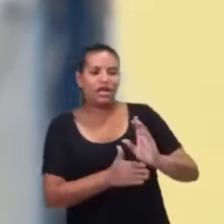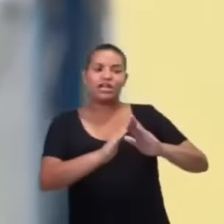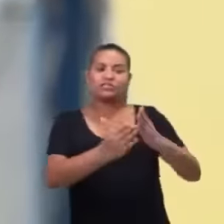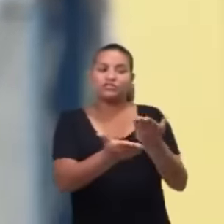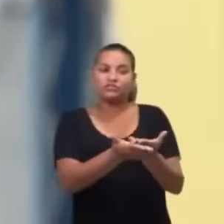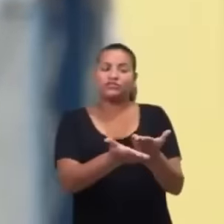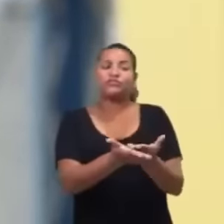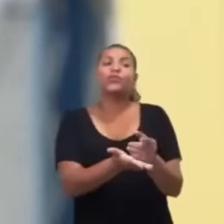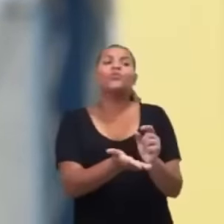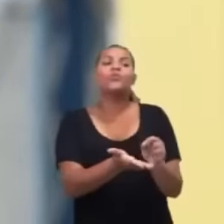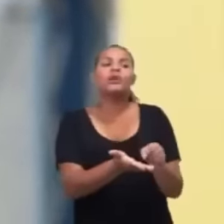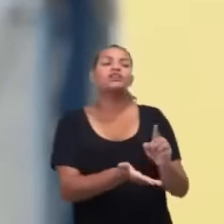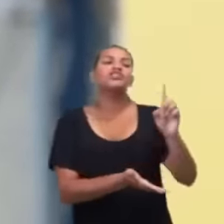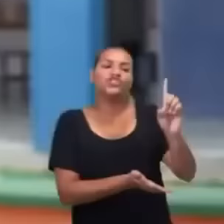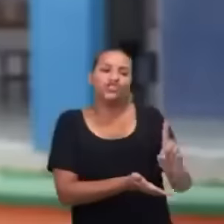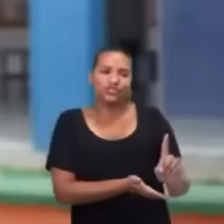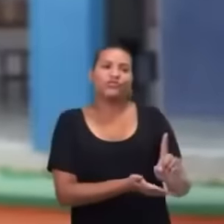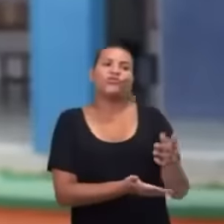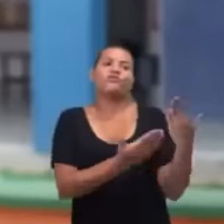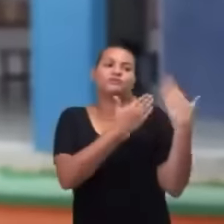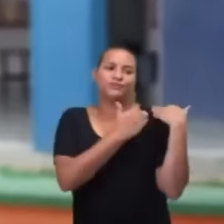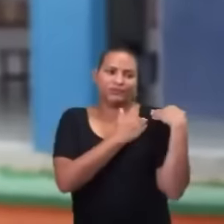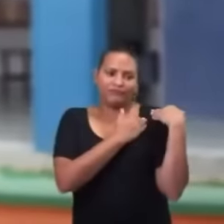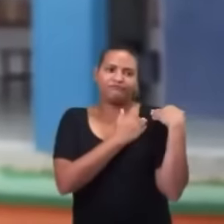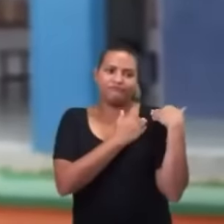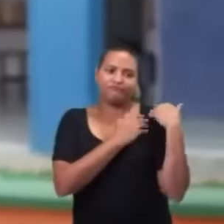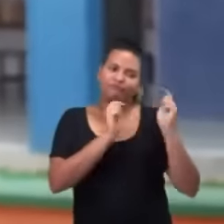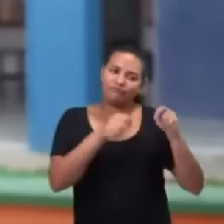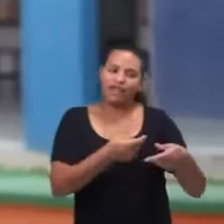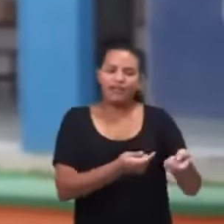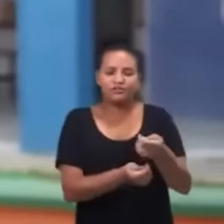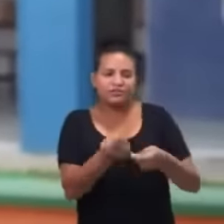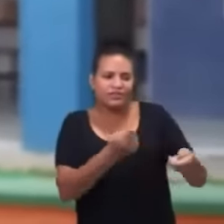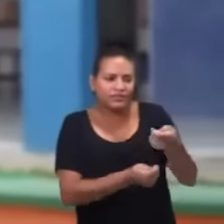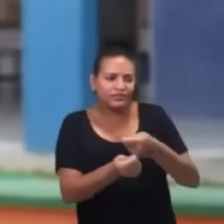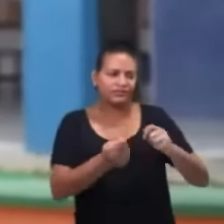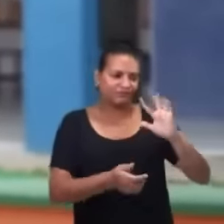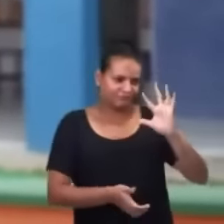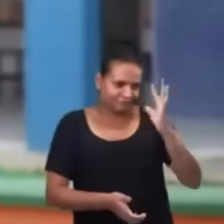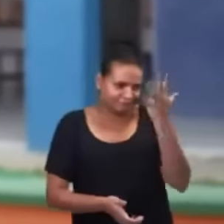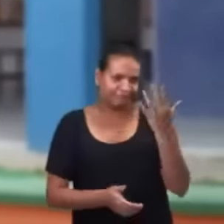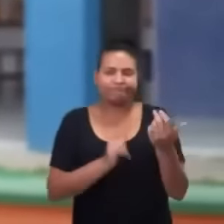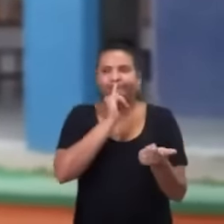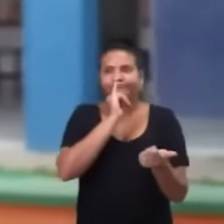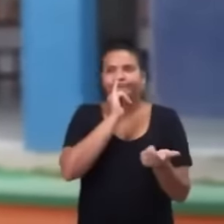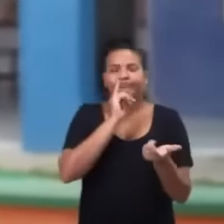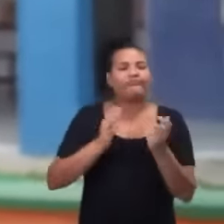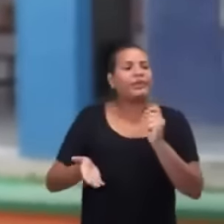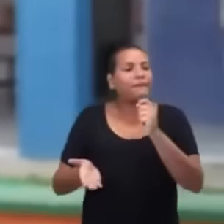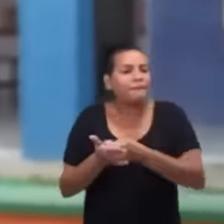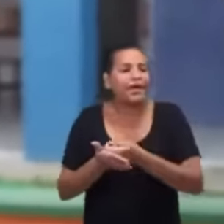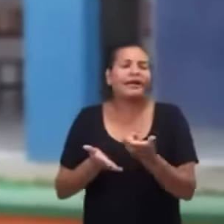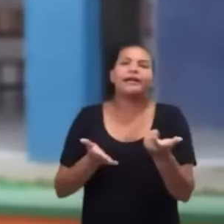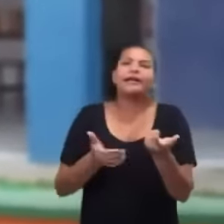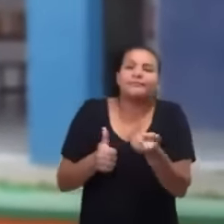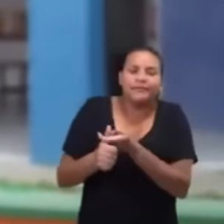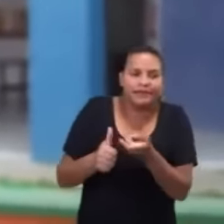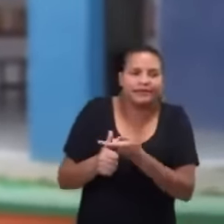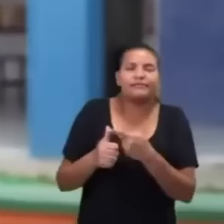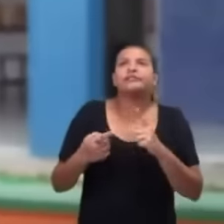ter responsabilidade sobre os processos e resolver as questões administrativas. Então, pagamento de contas